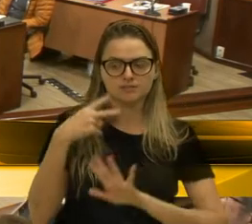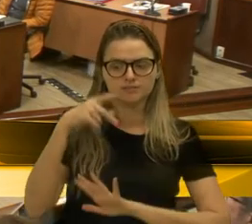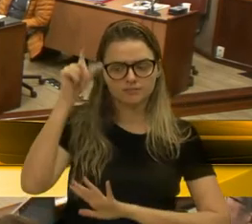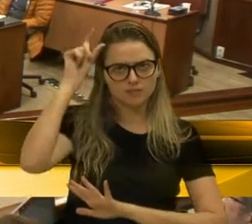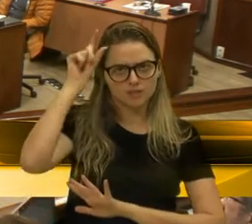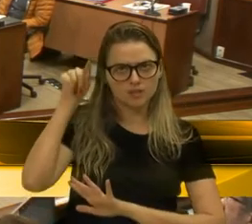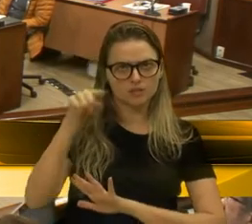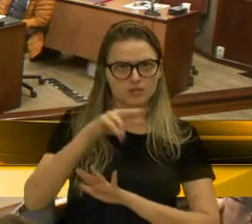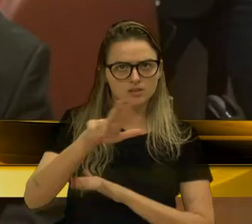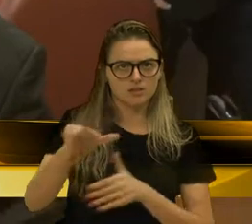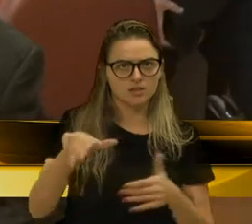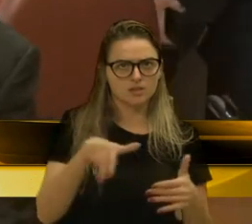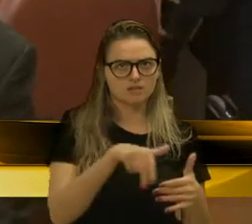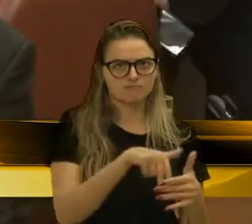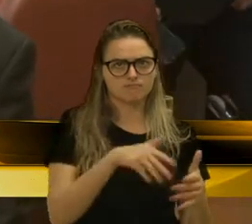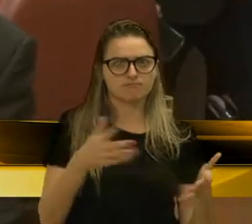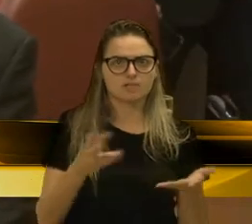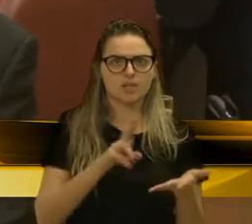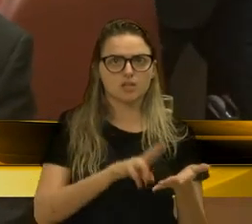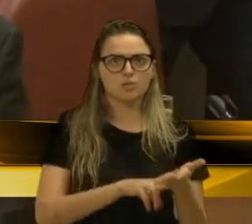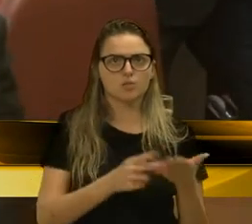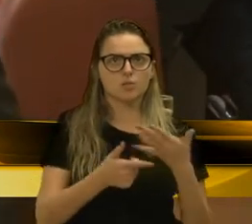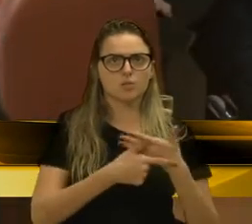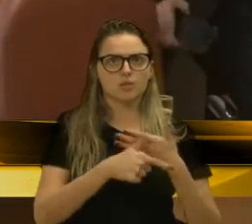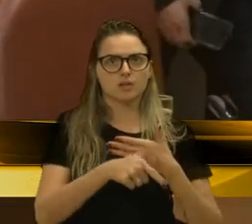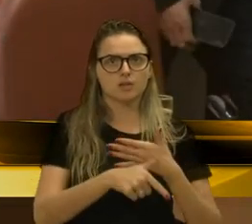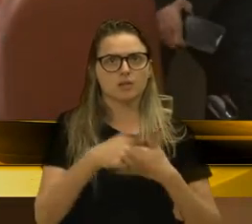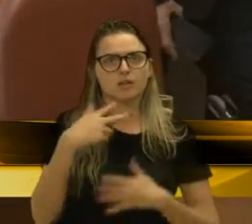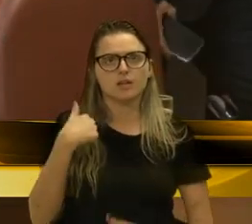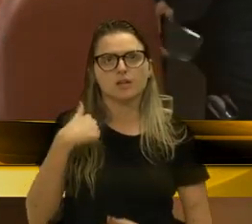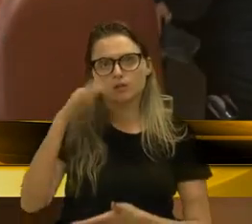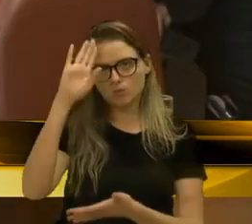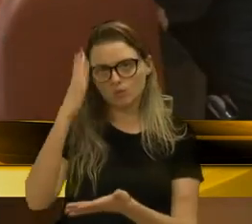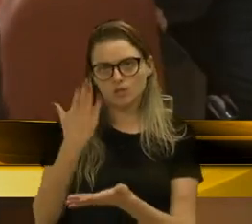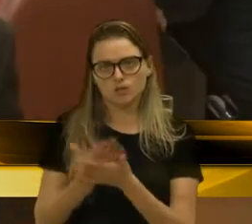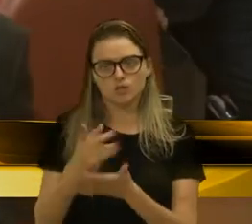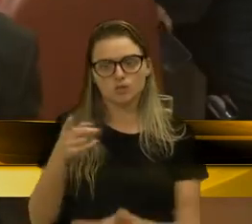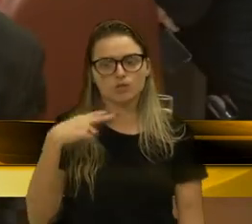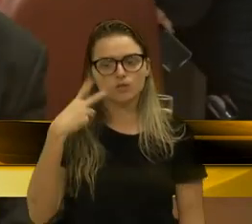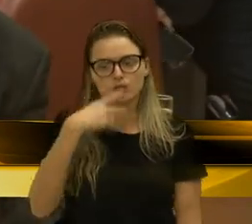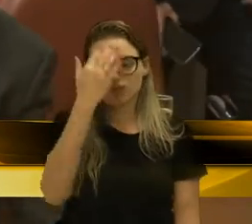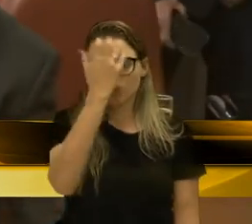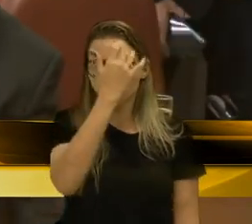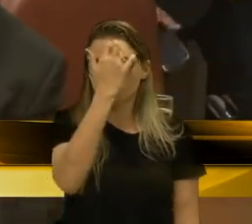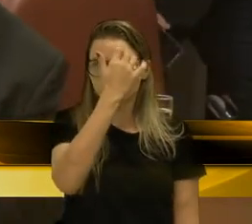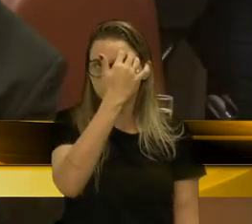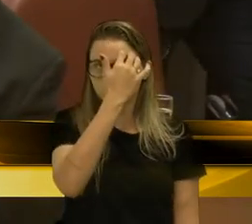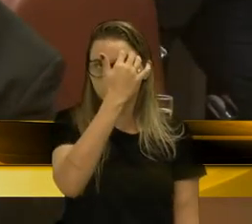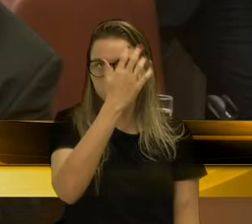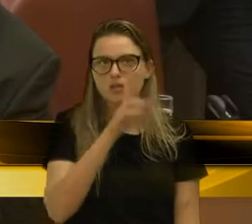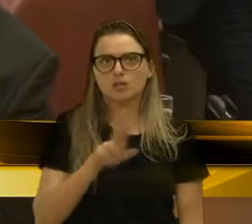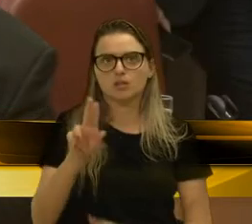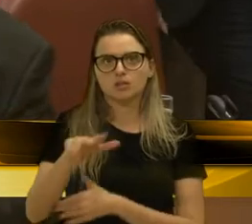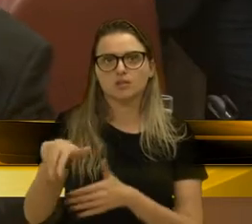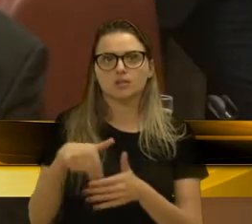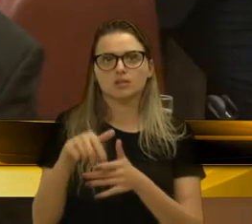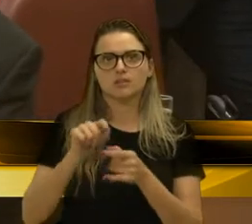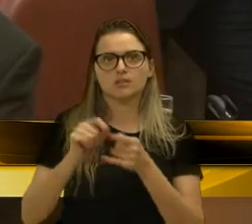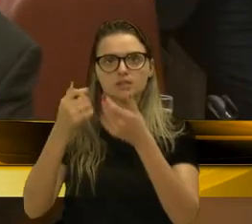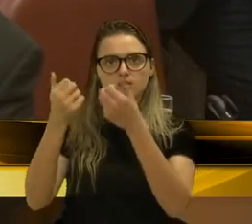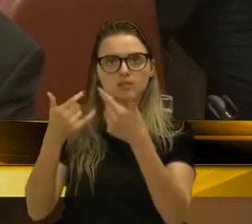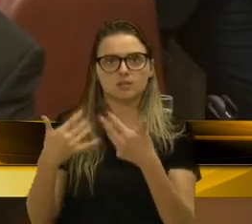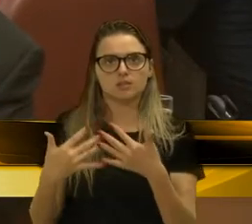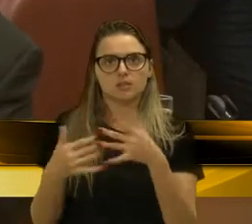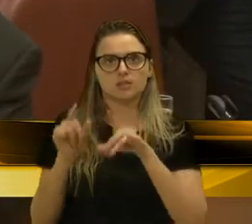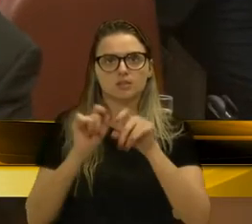senhor chegou na casa, eu acredito que o vereador Adiló estava na tribuna, prestando conta de uma viagem